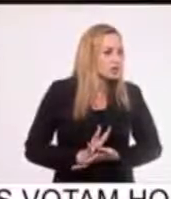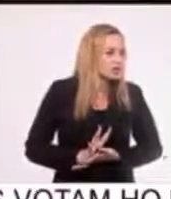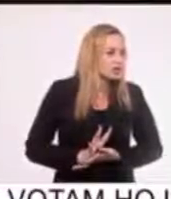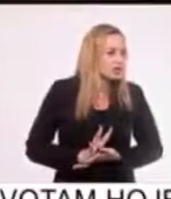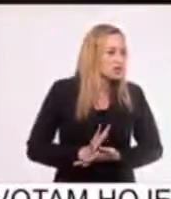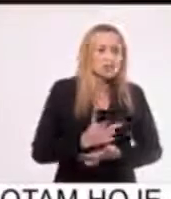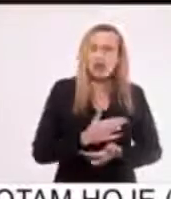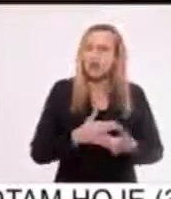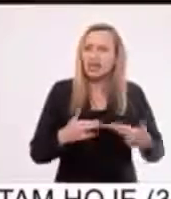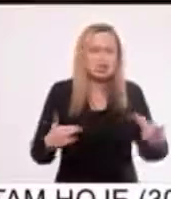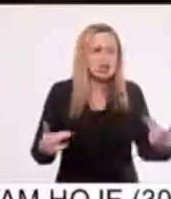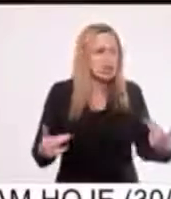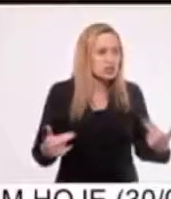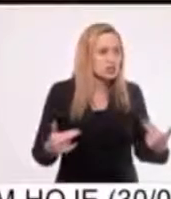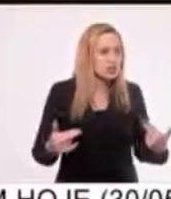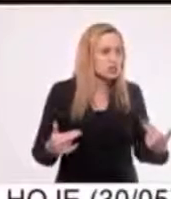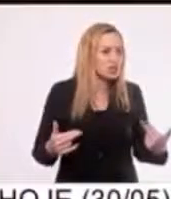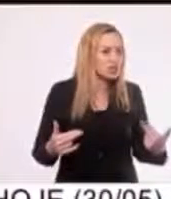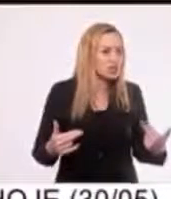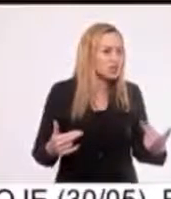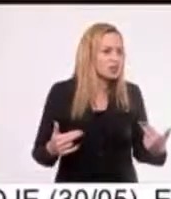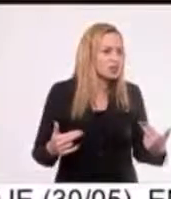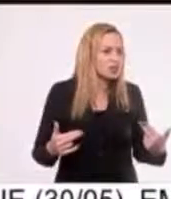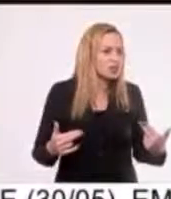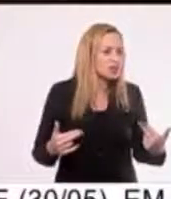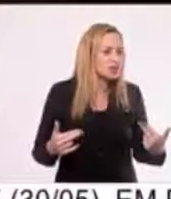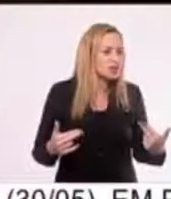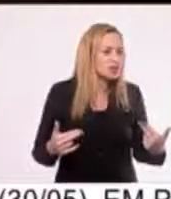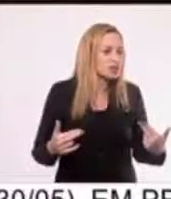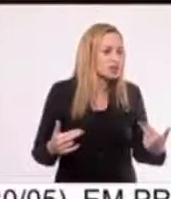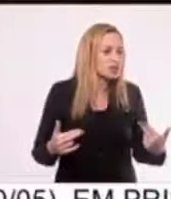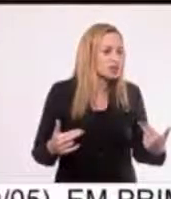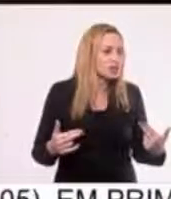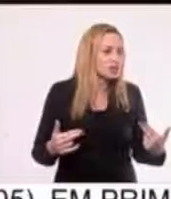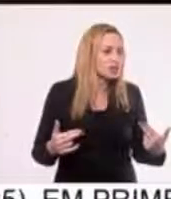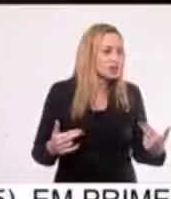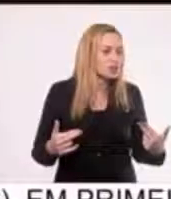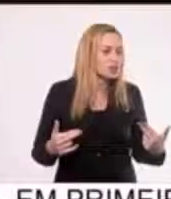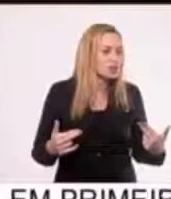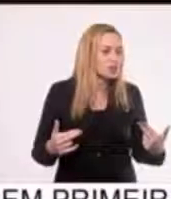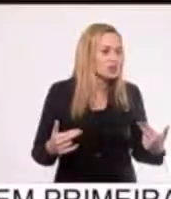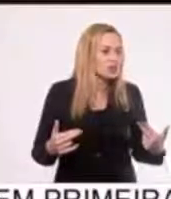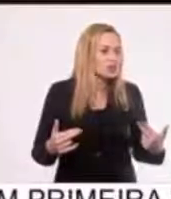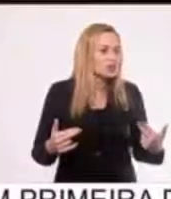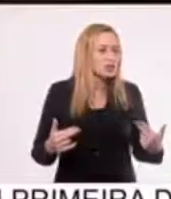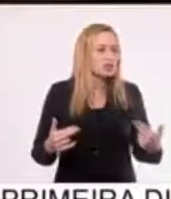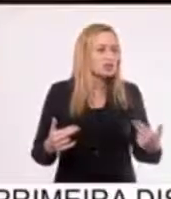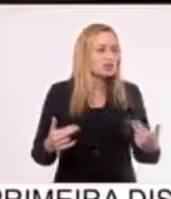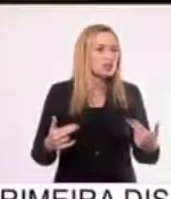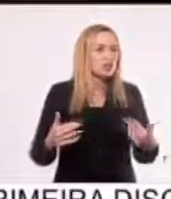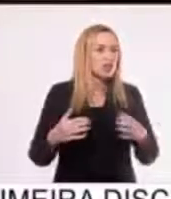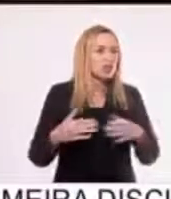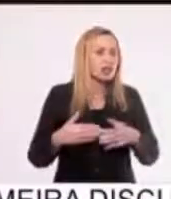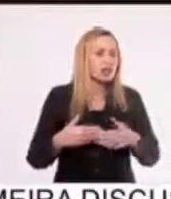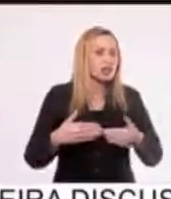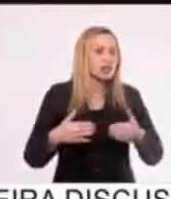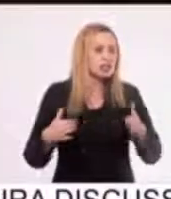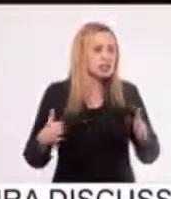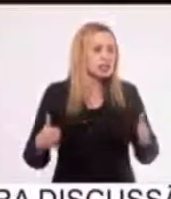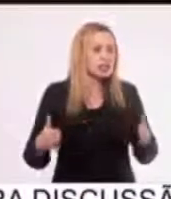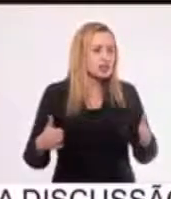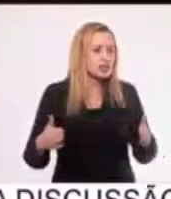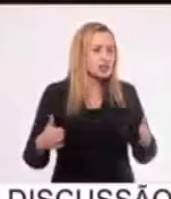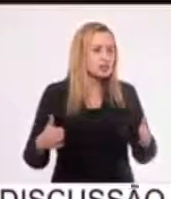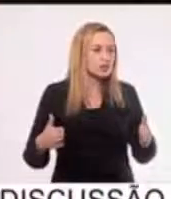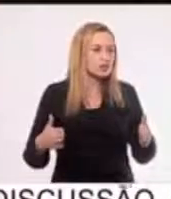tem milhares precedentes para essa abertura da CPI. Aqui fica a minha defesa da bancada do